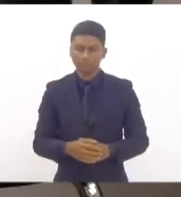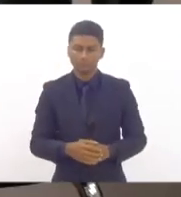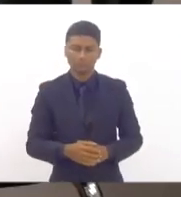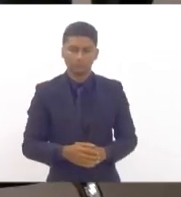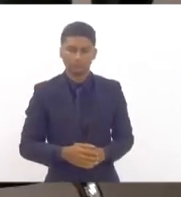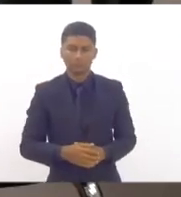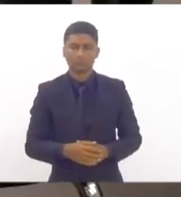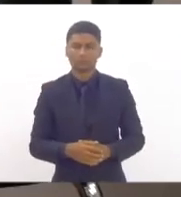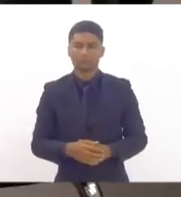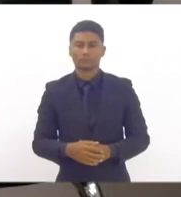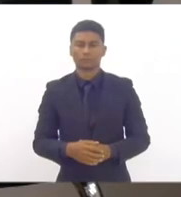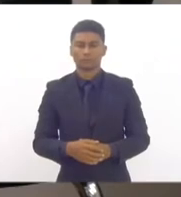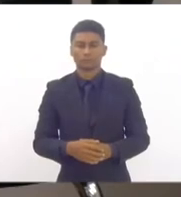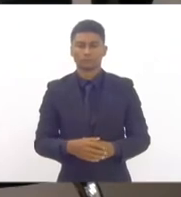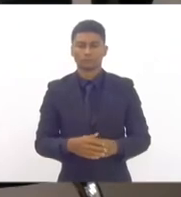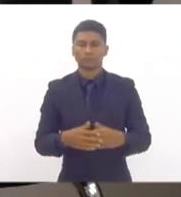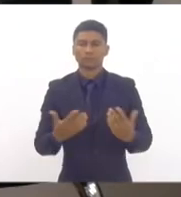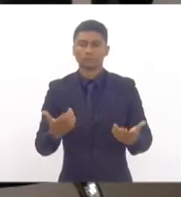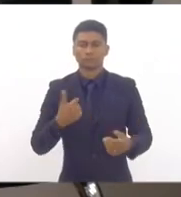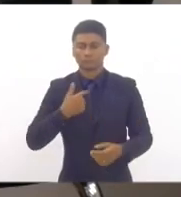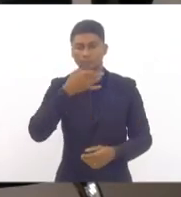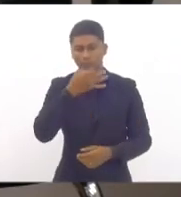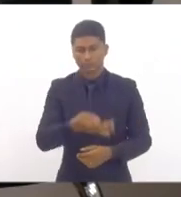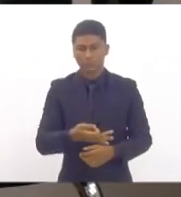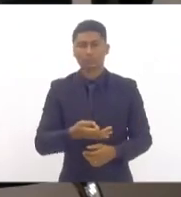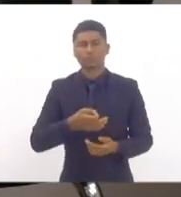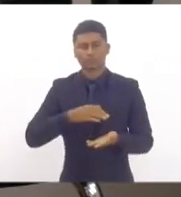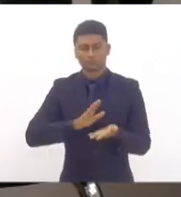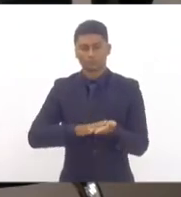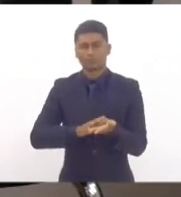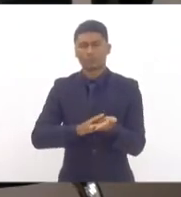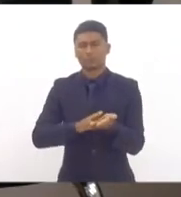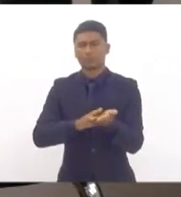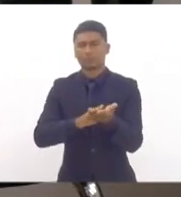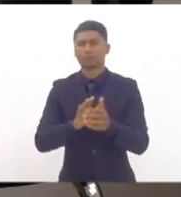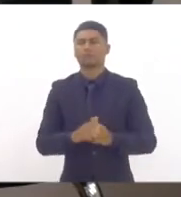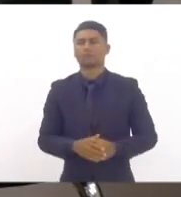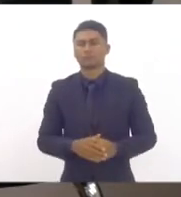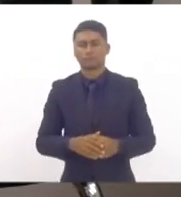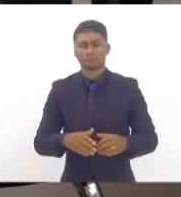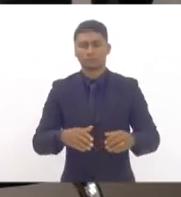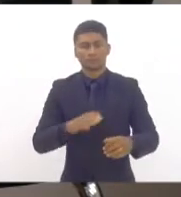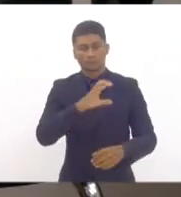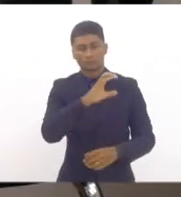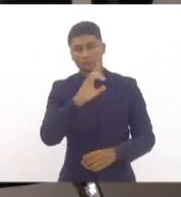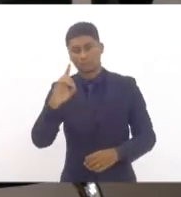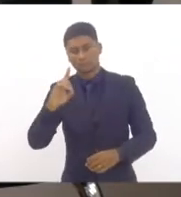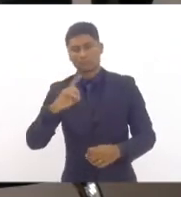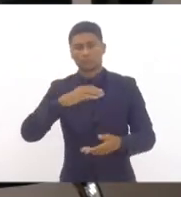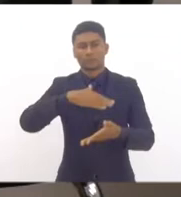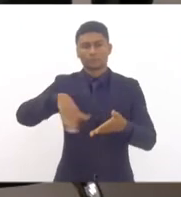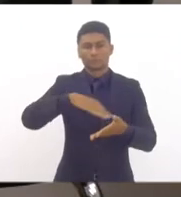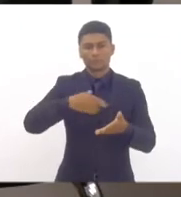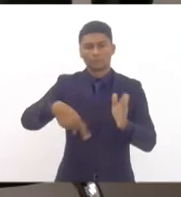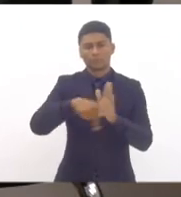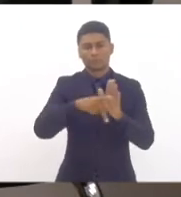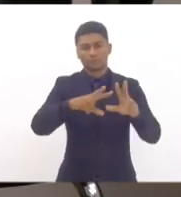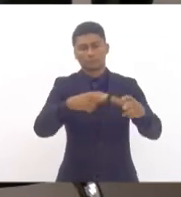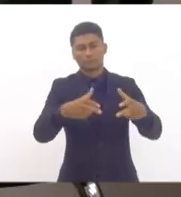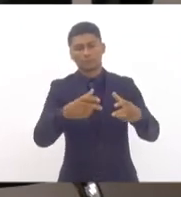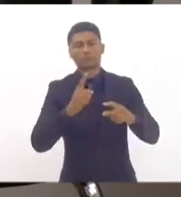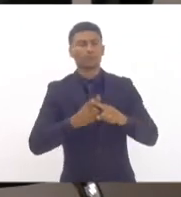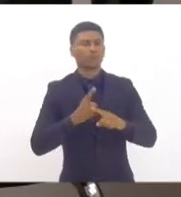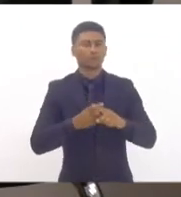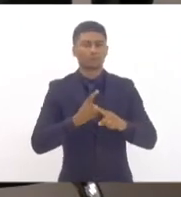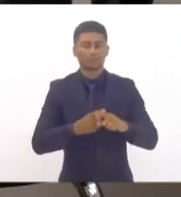também, corroboro com essa opinião, e parabenizando enormemente a coordenação e a secretaria do comitê por ter conseguido